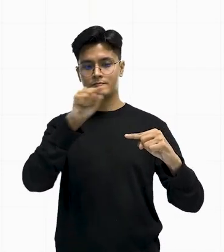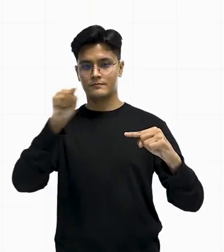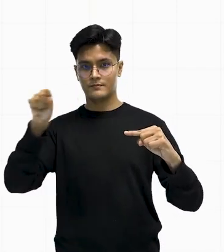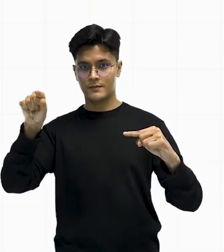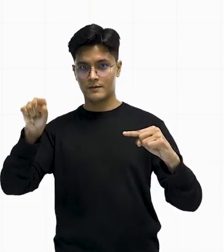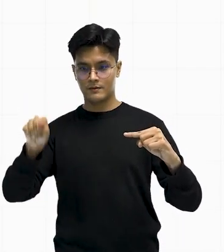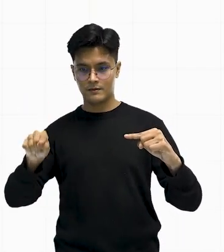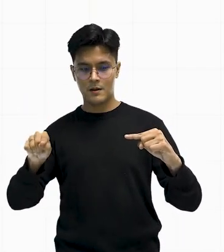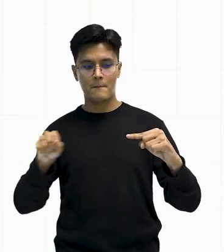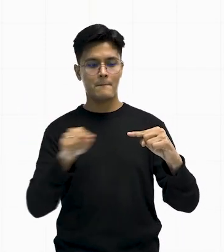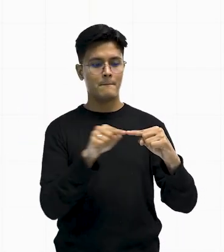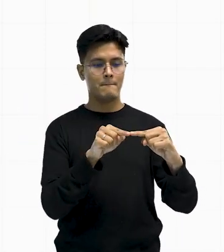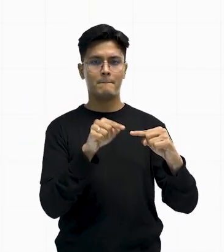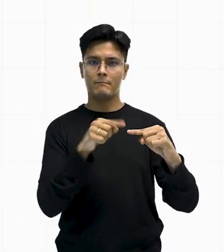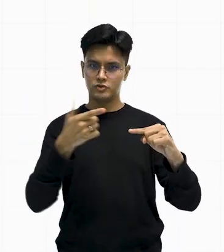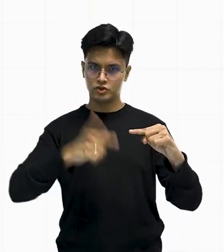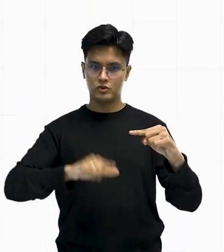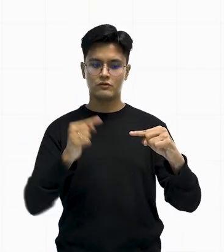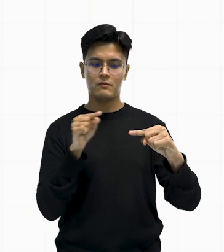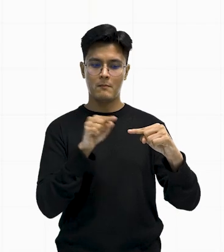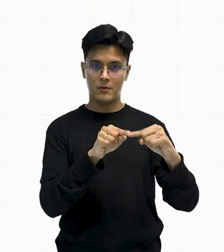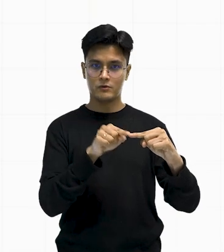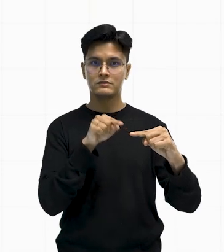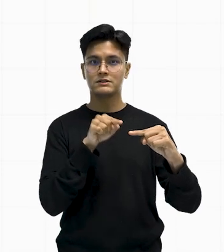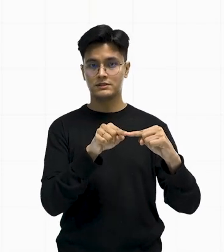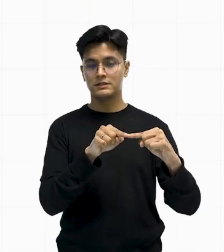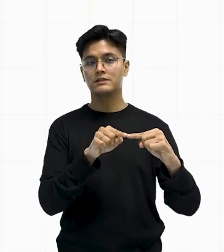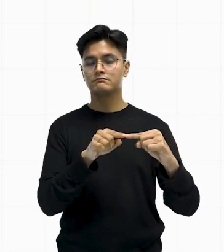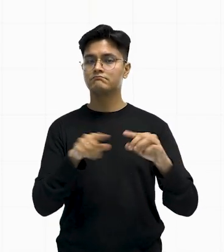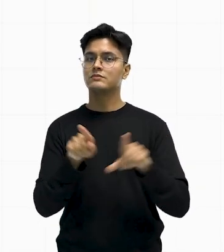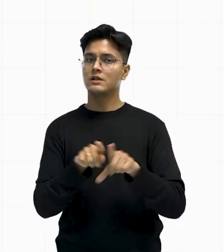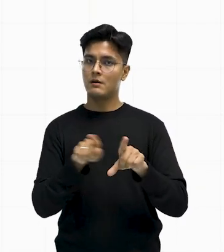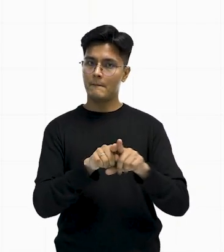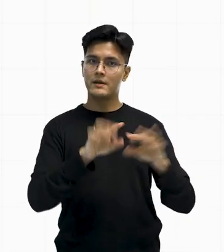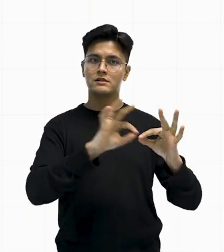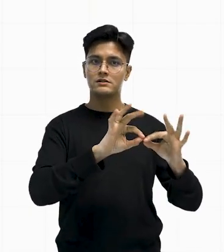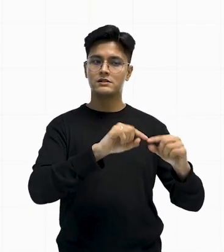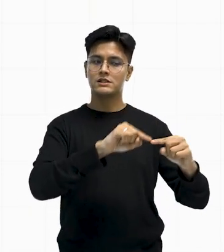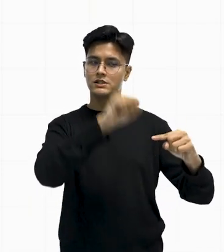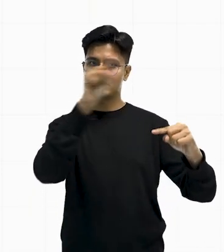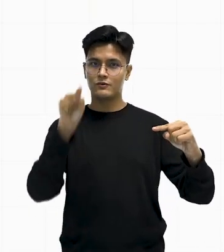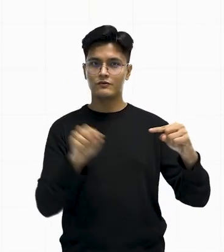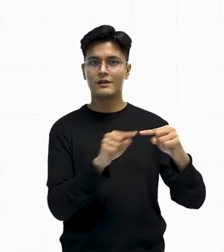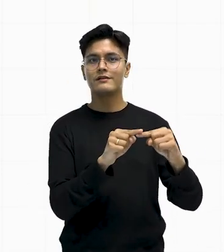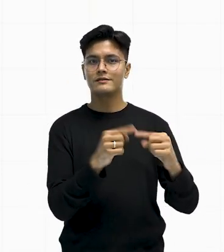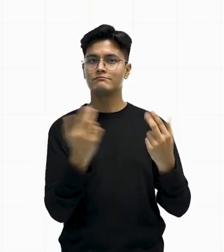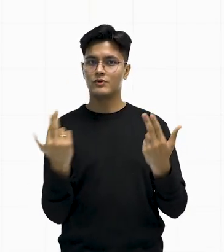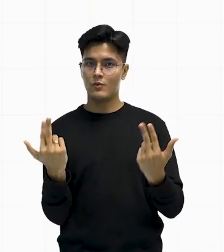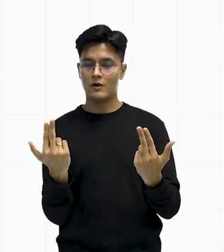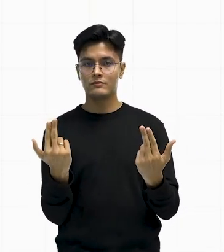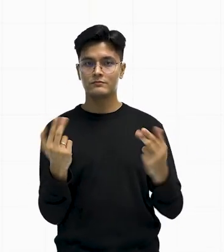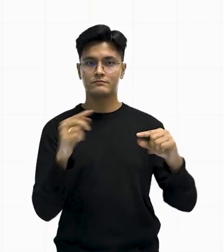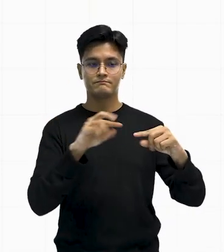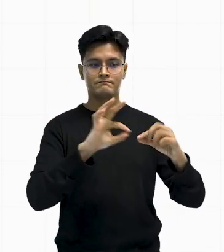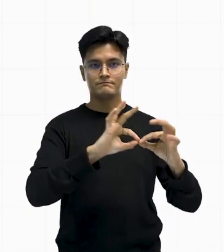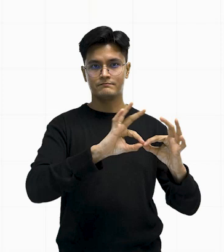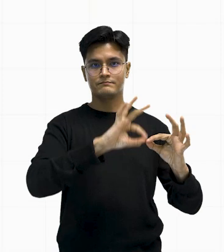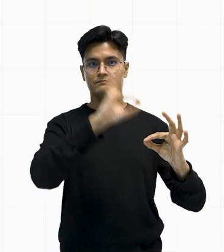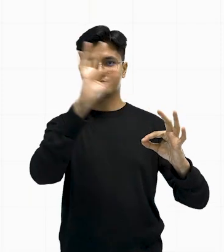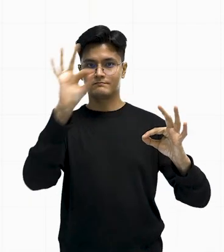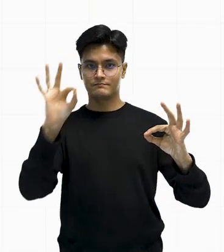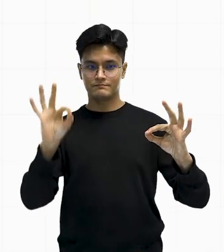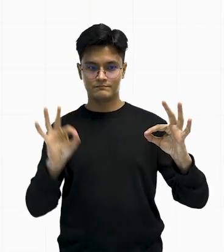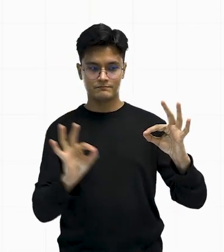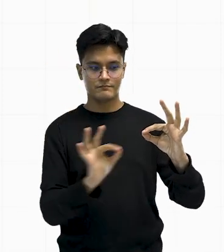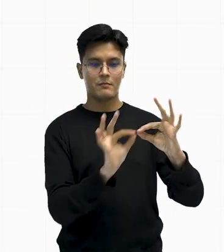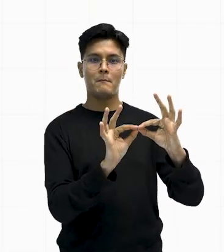a circunferência, vale a mesma analogia. Para a circunferência, vale a mesma coisa, tá? Então, o